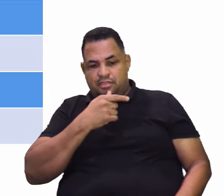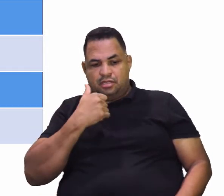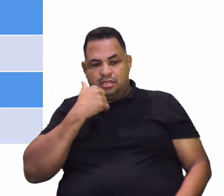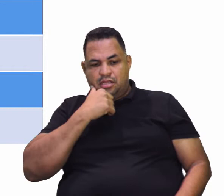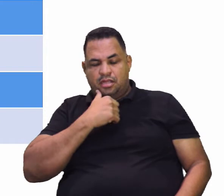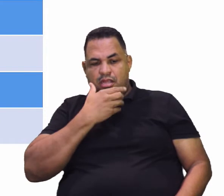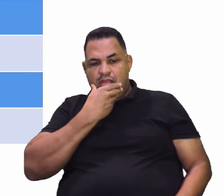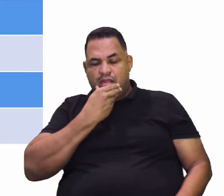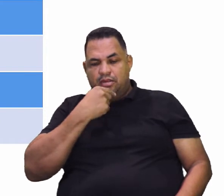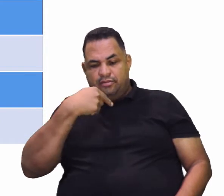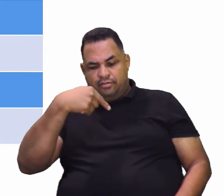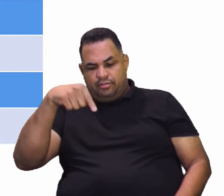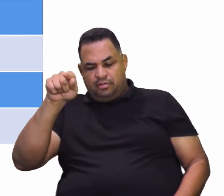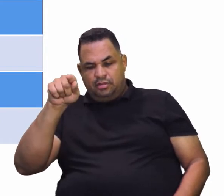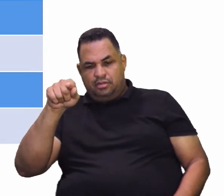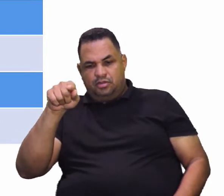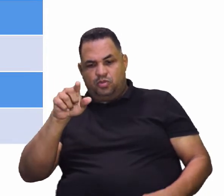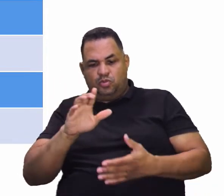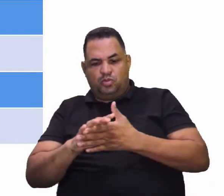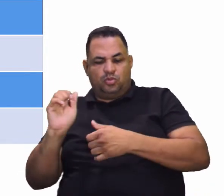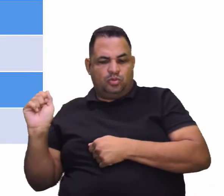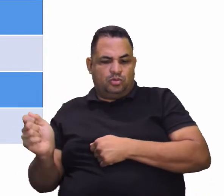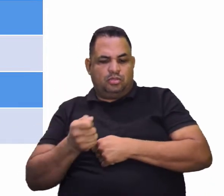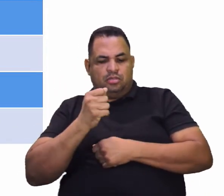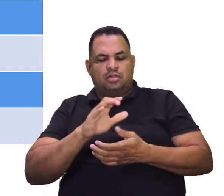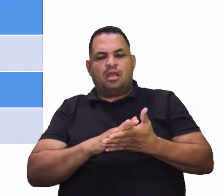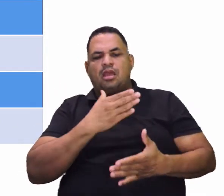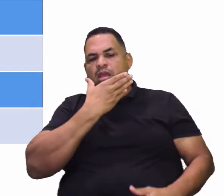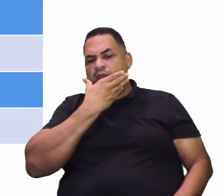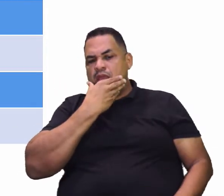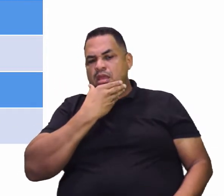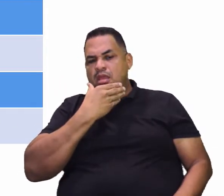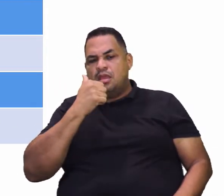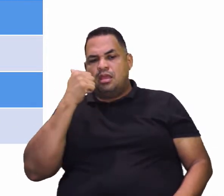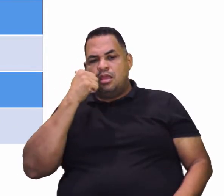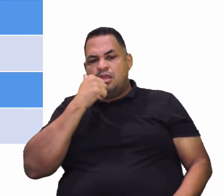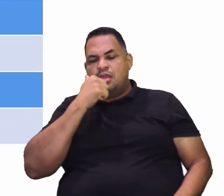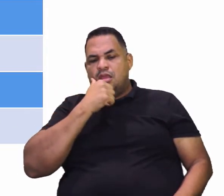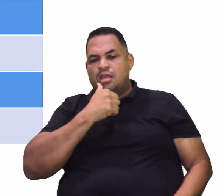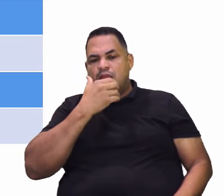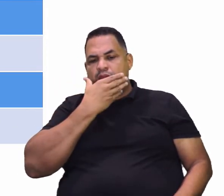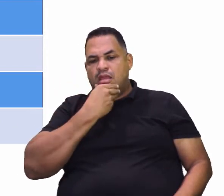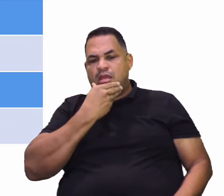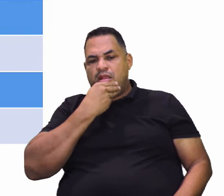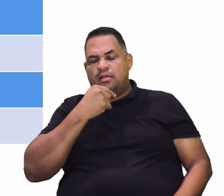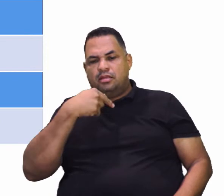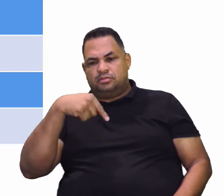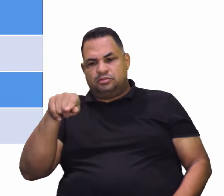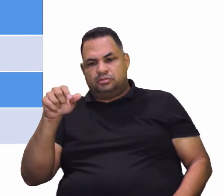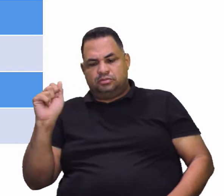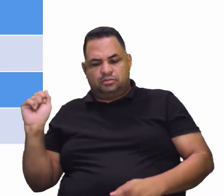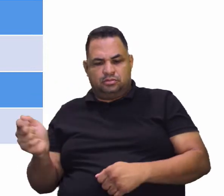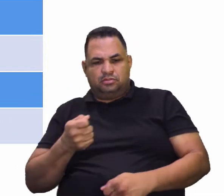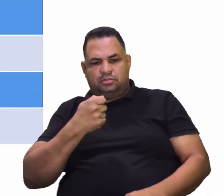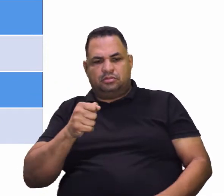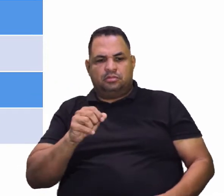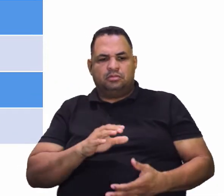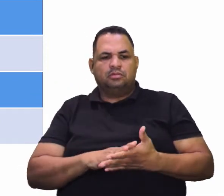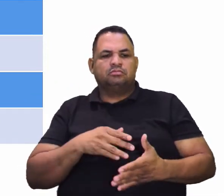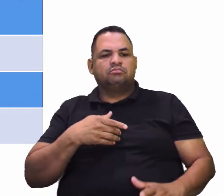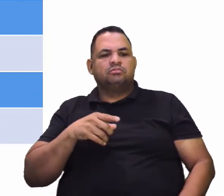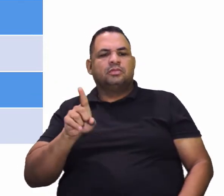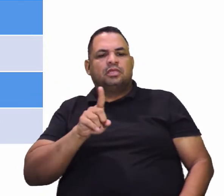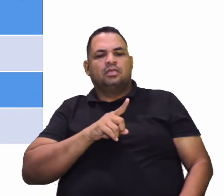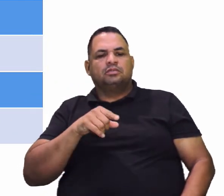Is she going to play tennis? Ela vai jogar tênis? E nas perguntas negativas,